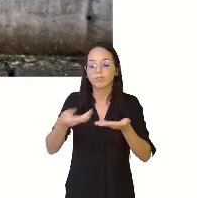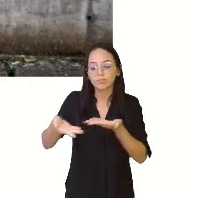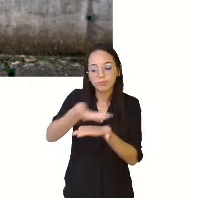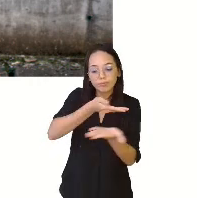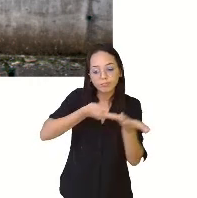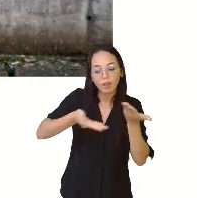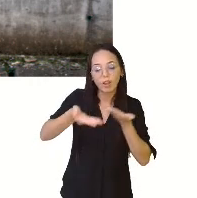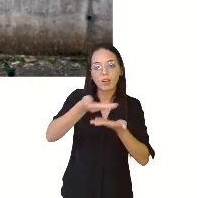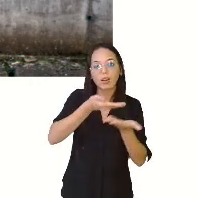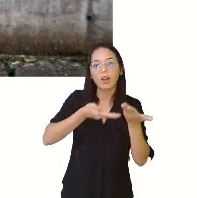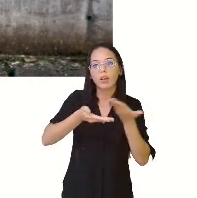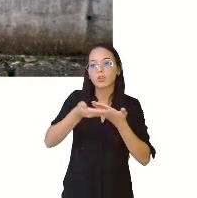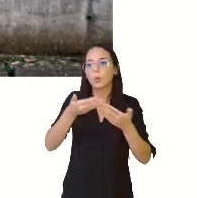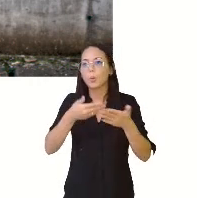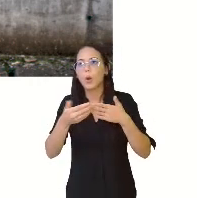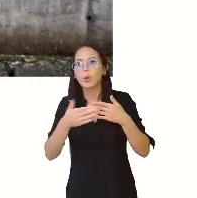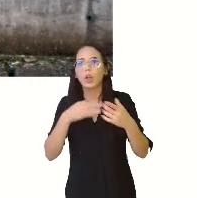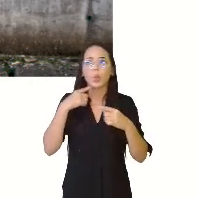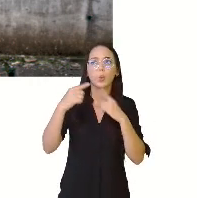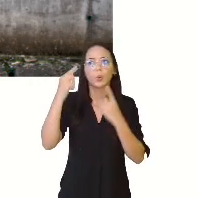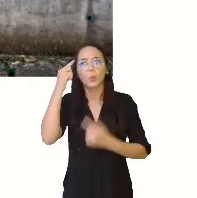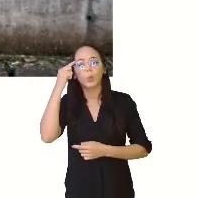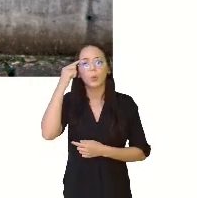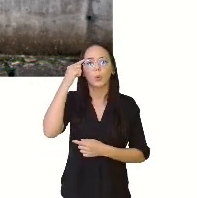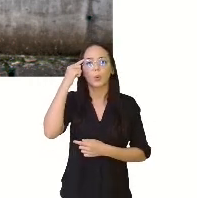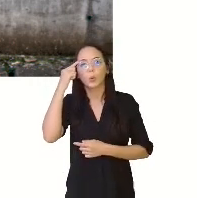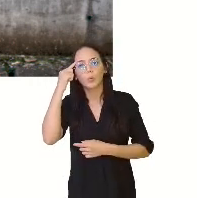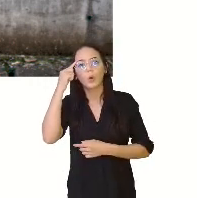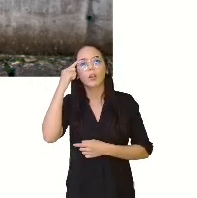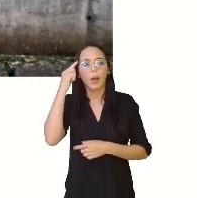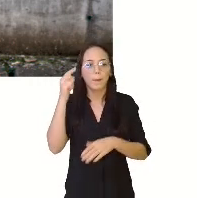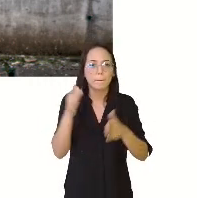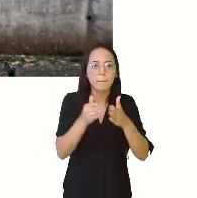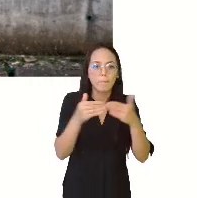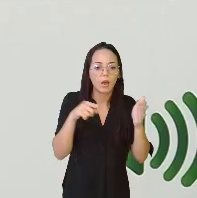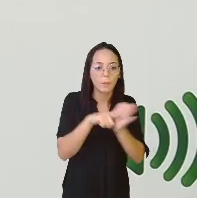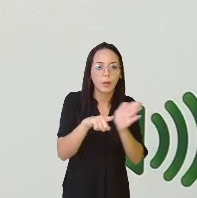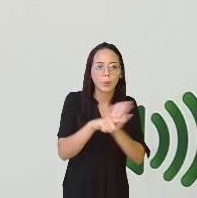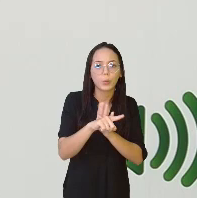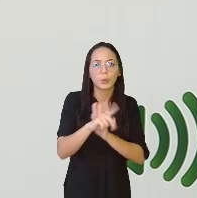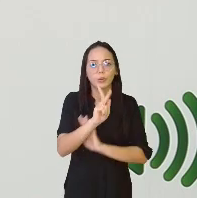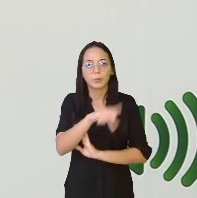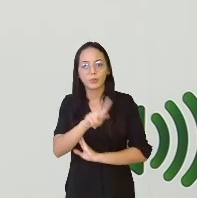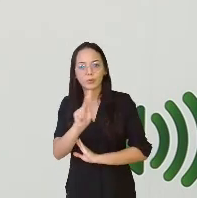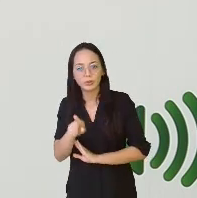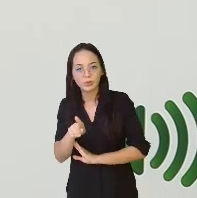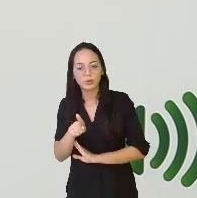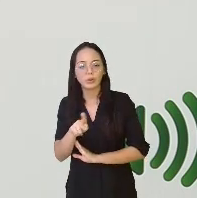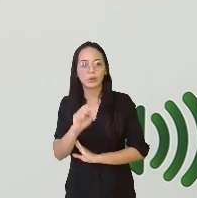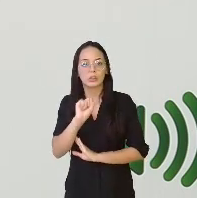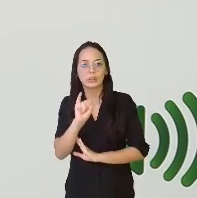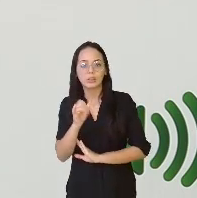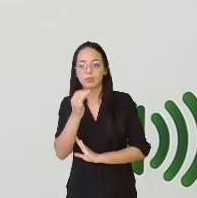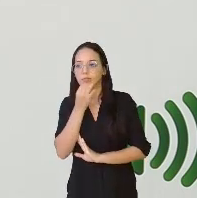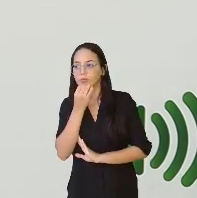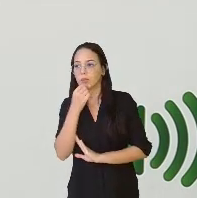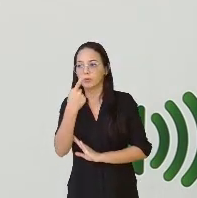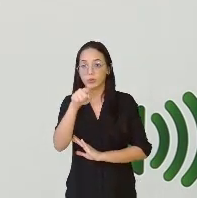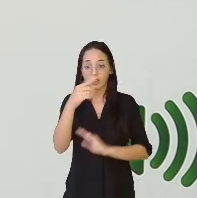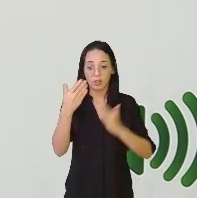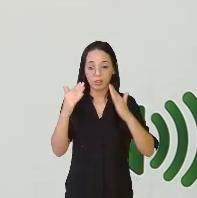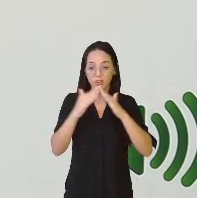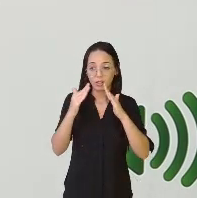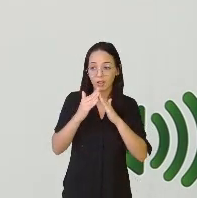interaja. Qualquer dúvida, gente, procura teu professor. Procura teu professor se você daí de